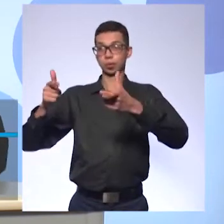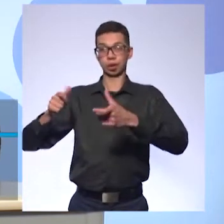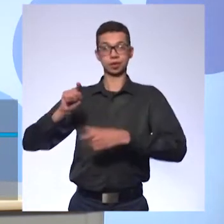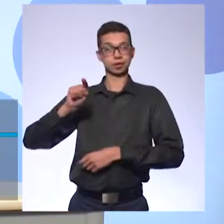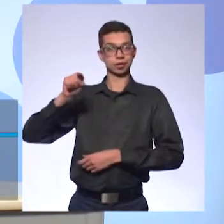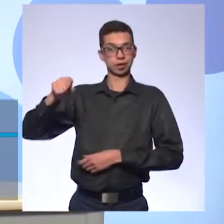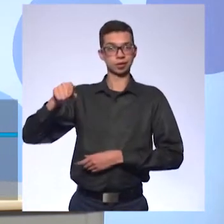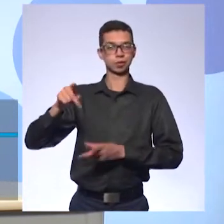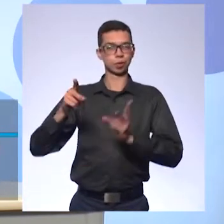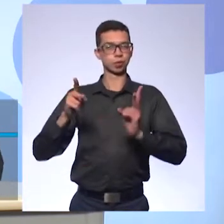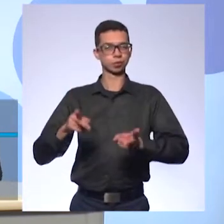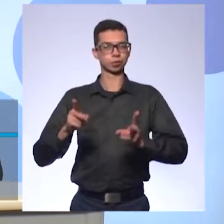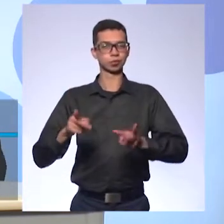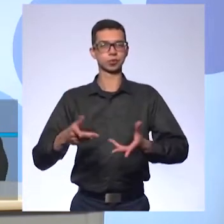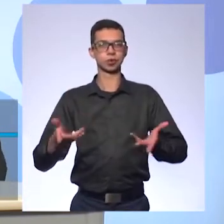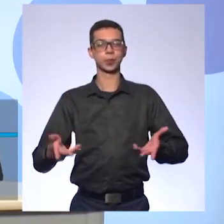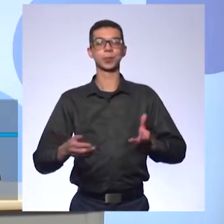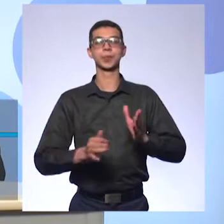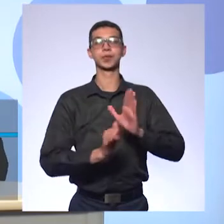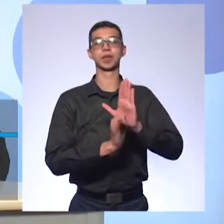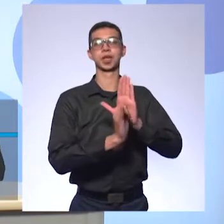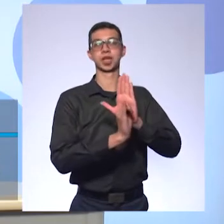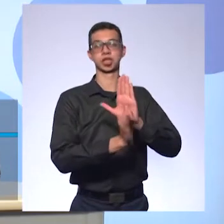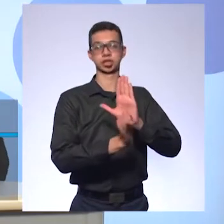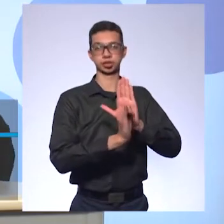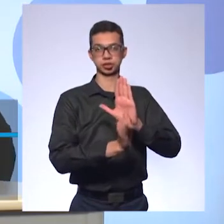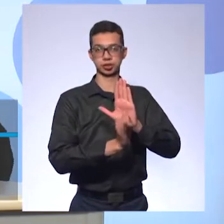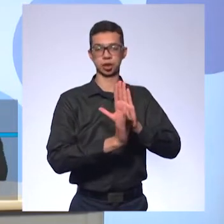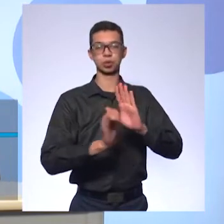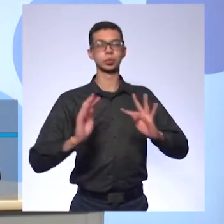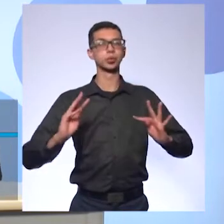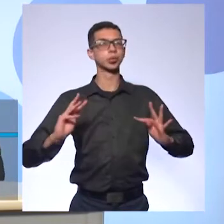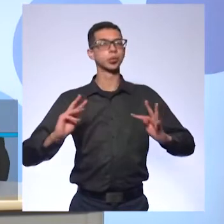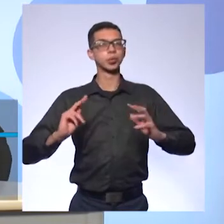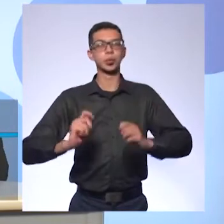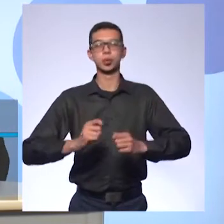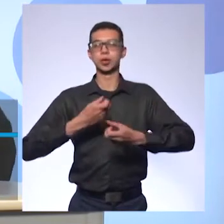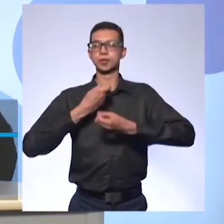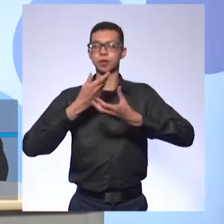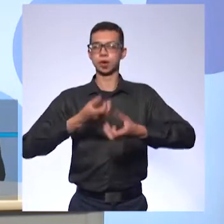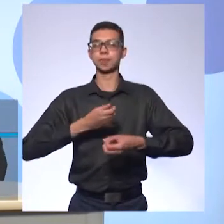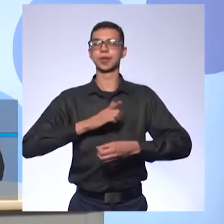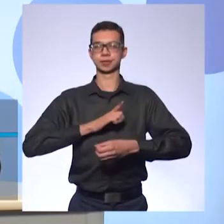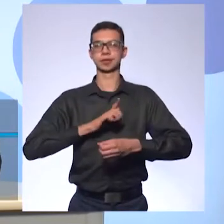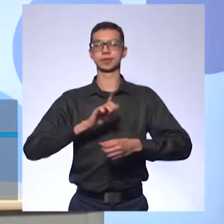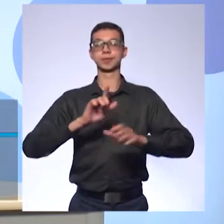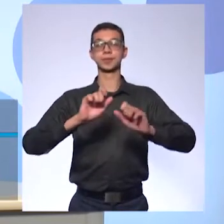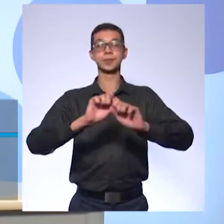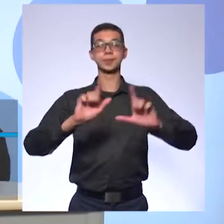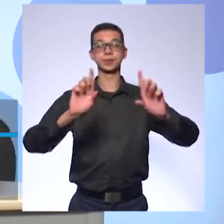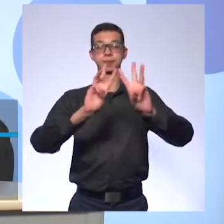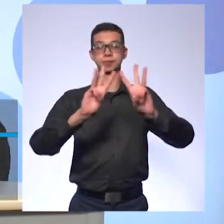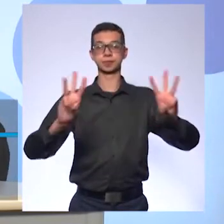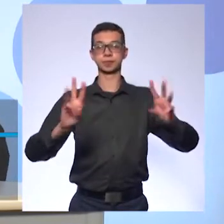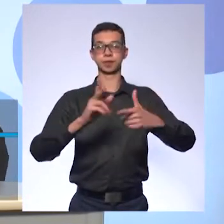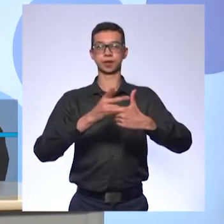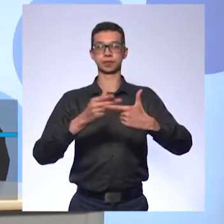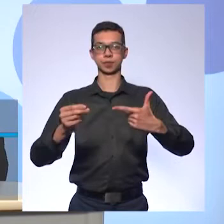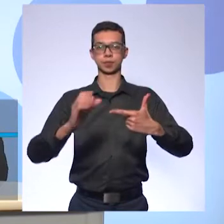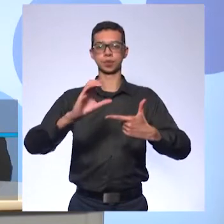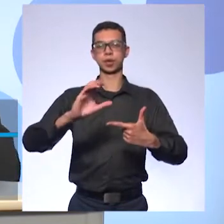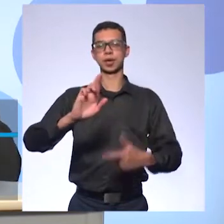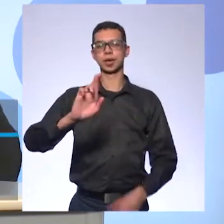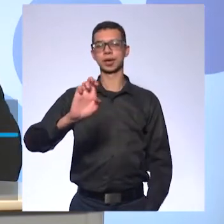edital, todas as orientações, elas se encontram na página da EFAP, lá no CRE Mário Covas. Então, se você tiver